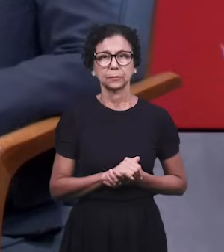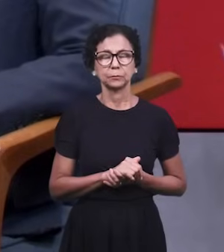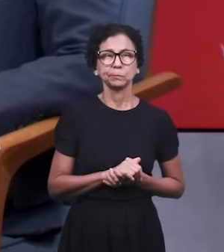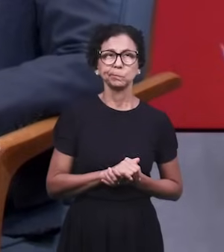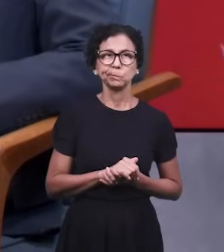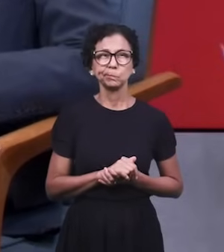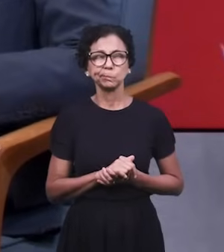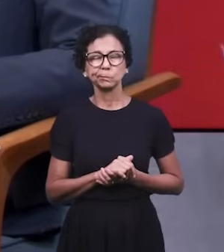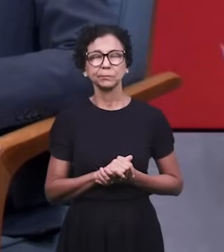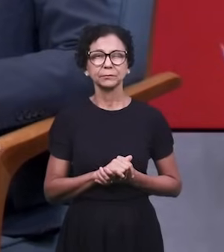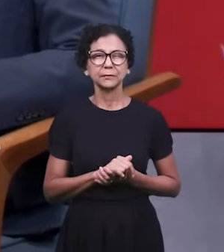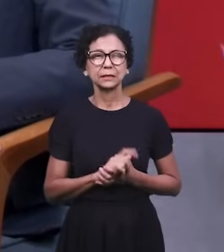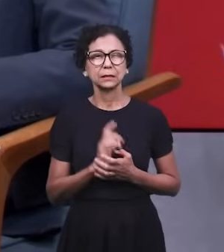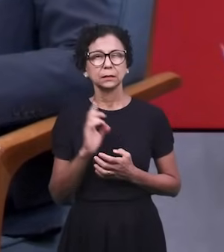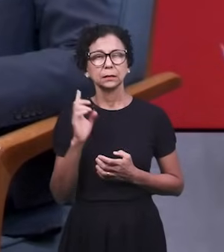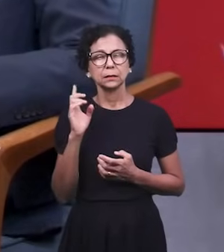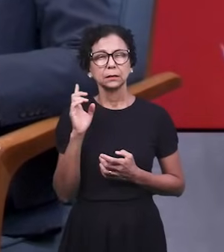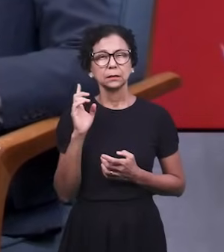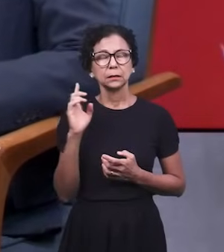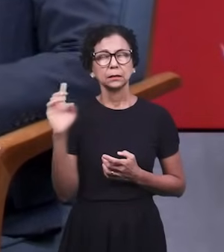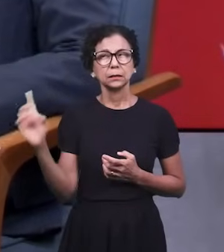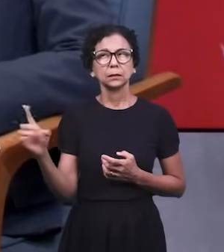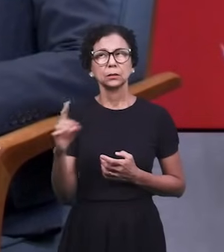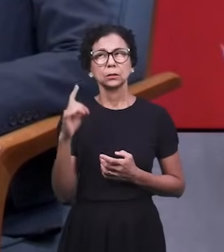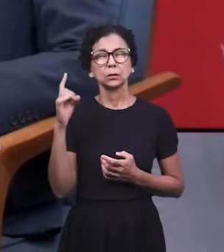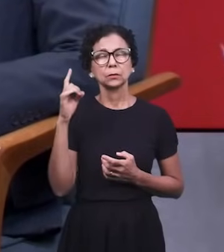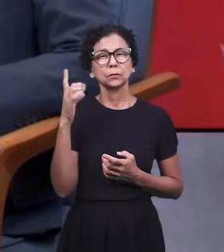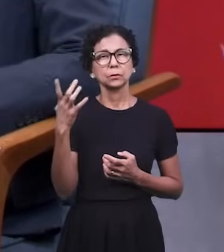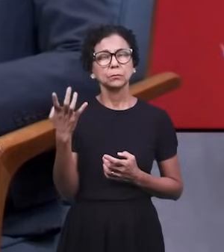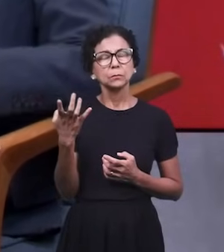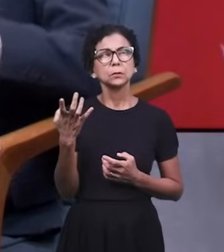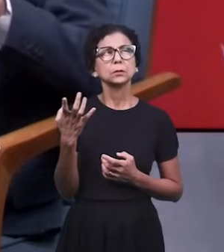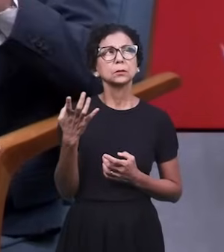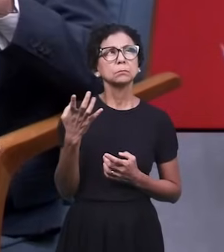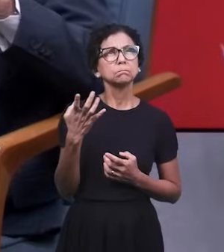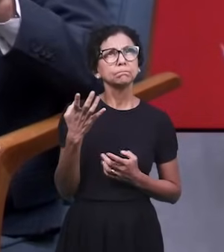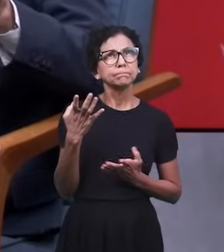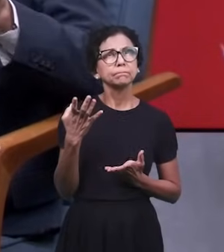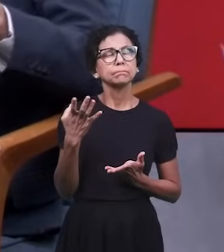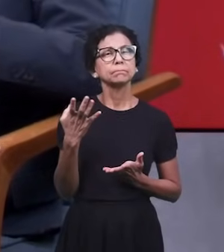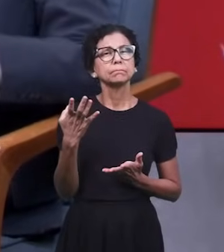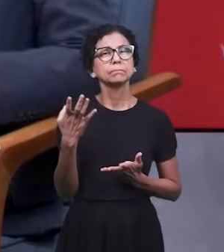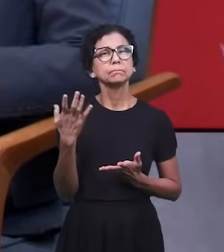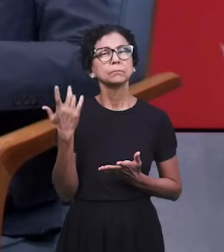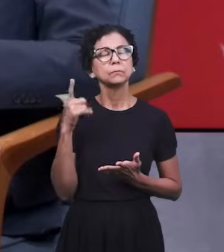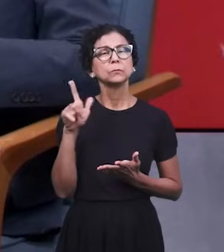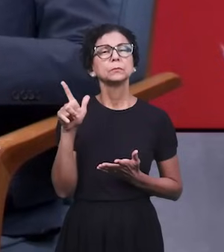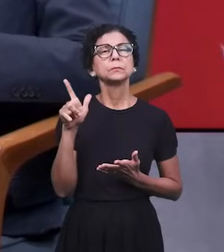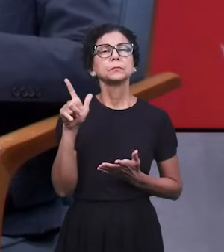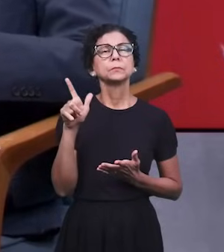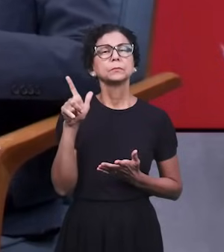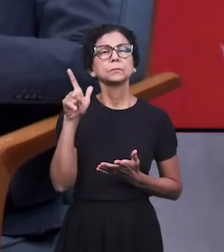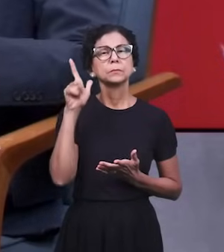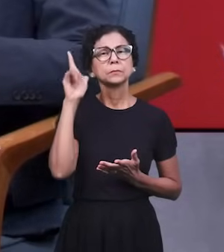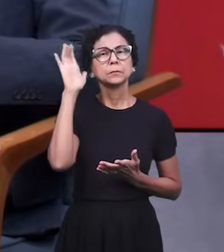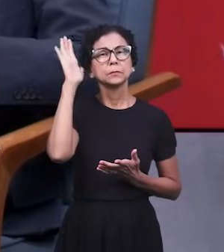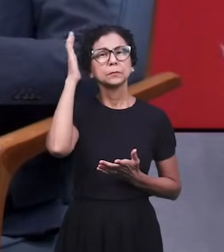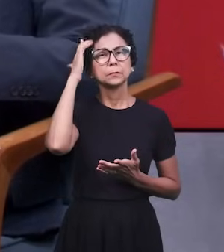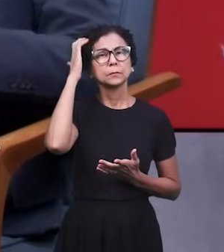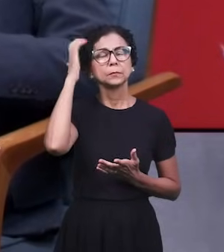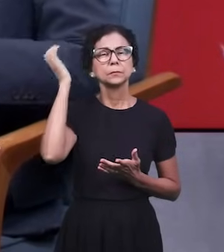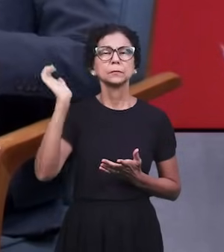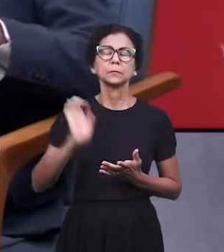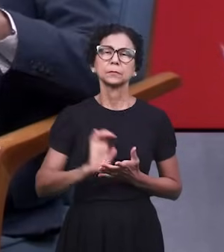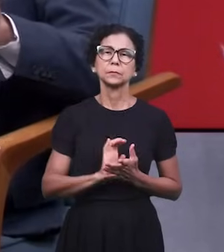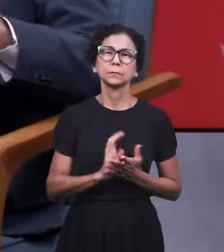dar uma linha daquilo que o Senhor quer sobre esse assunto que é importante no